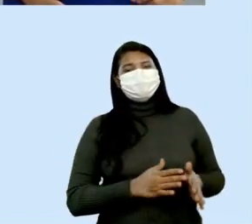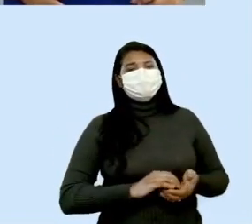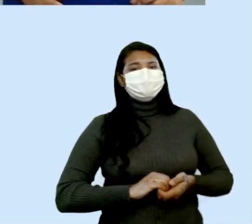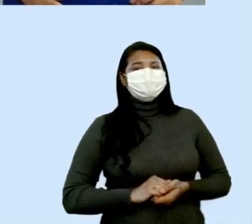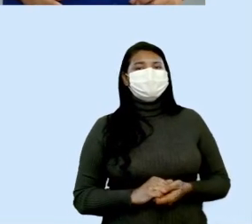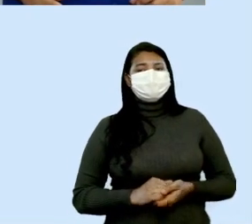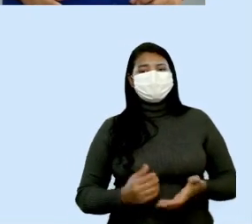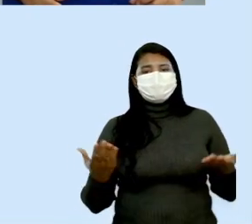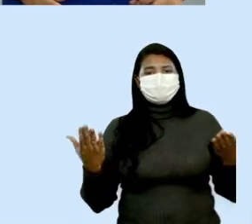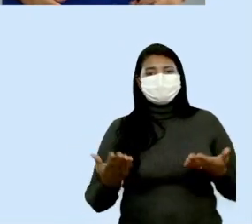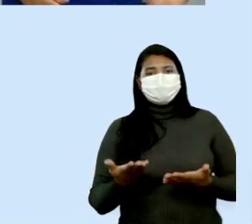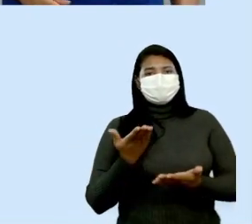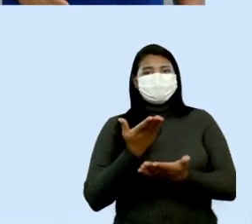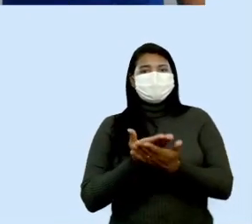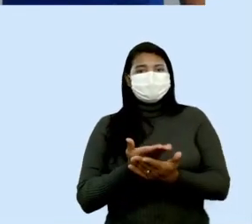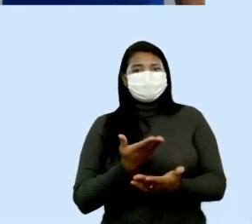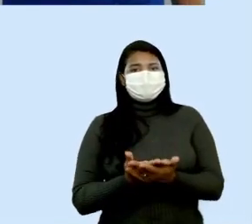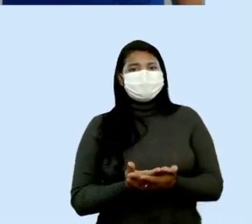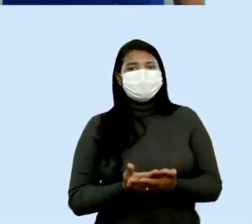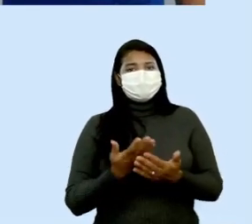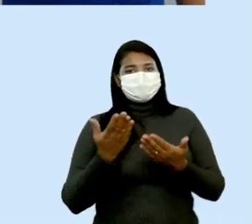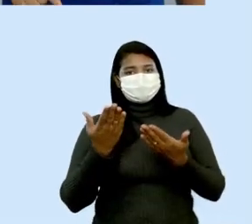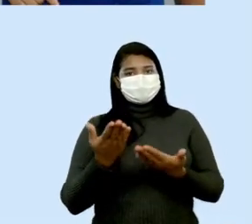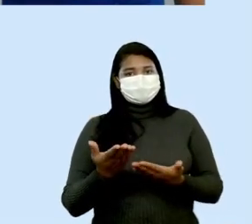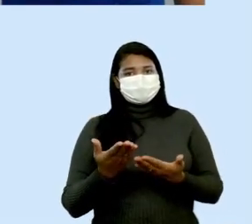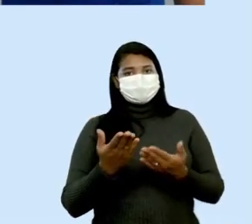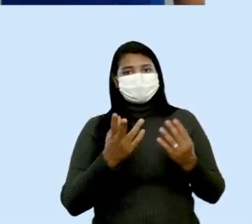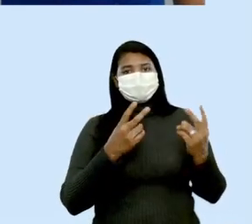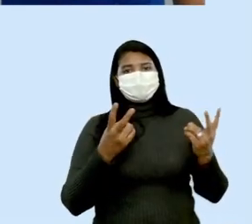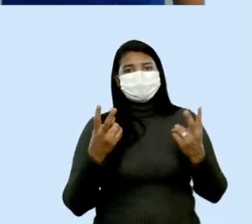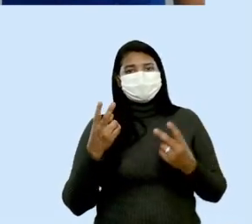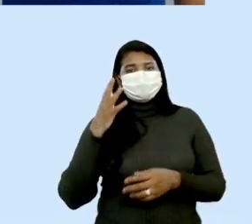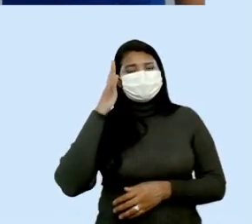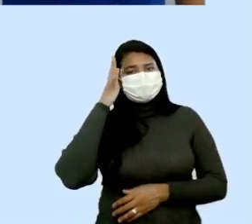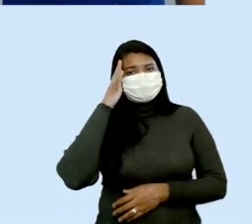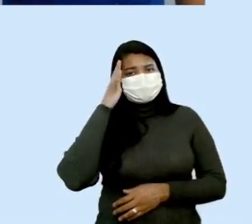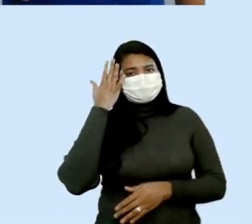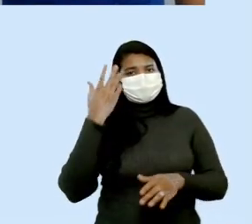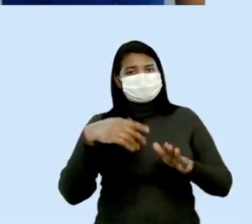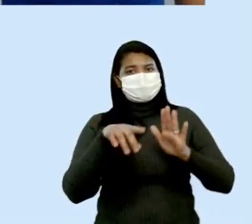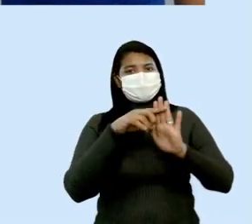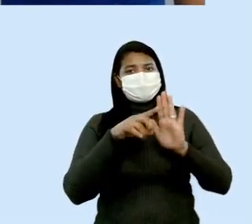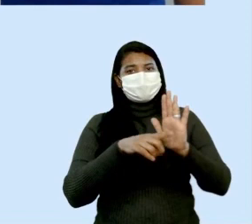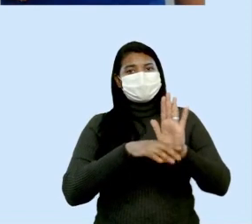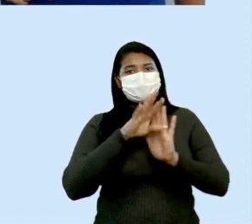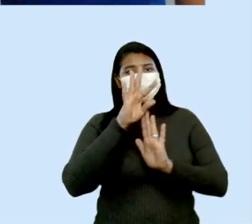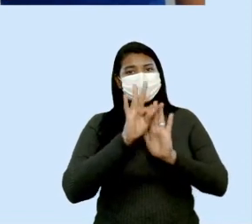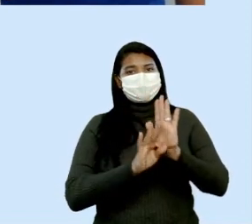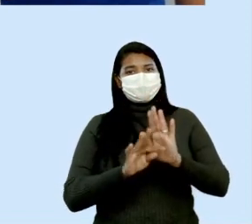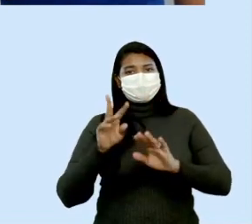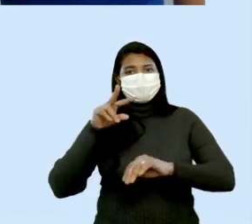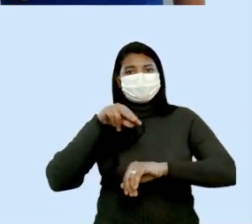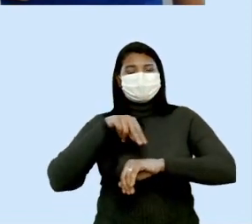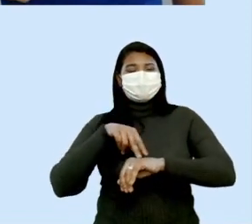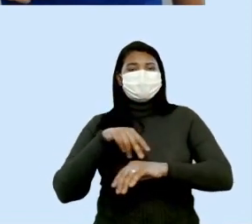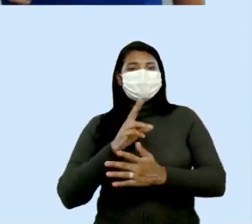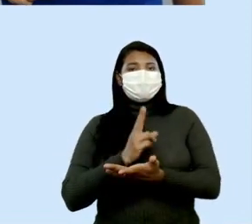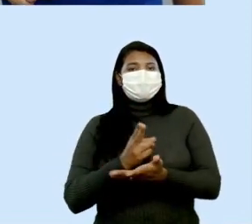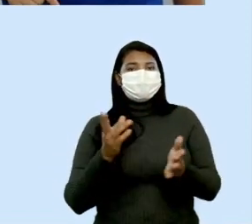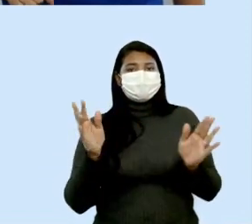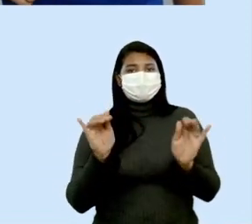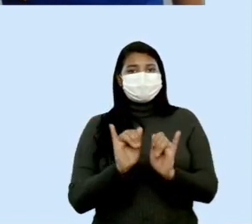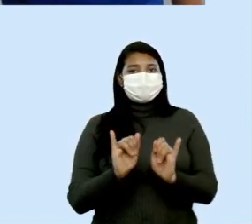Nesta aula você vai identificar e aplicar em frases ou textos o presente simples ou simple